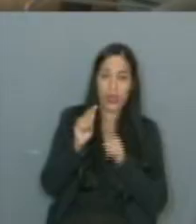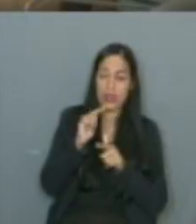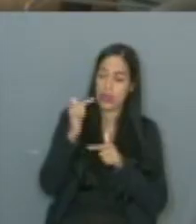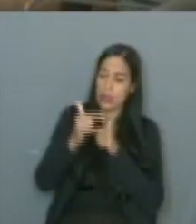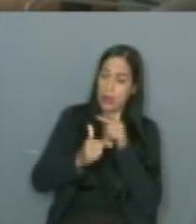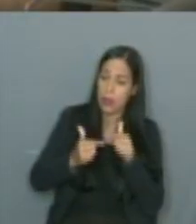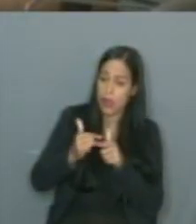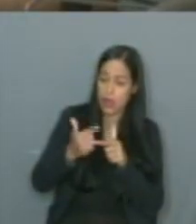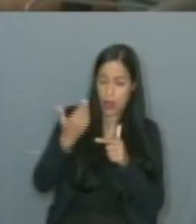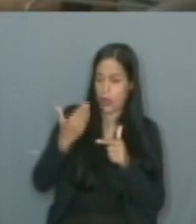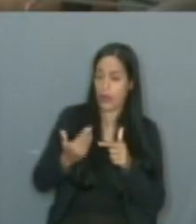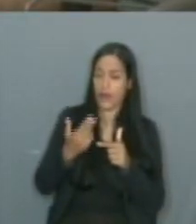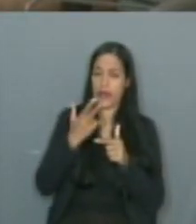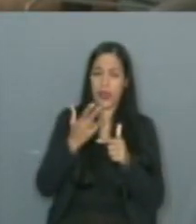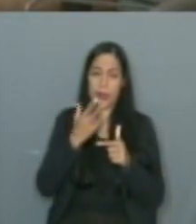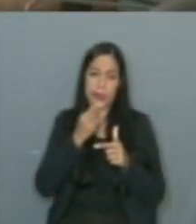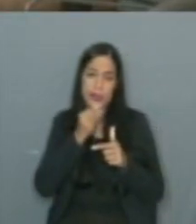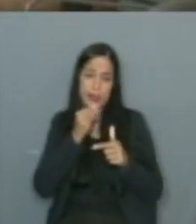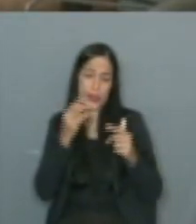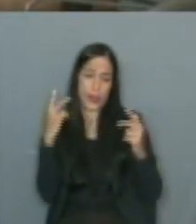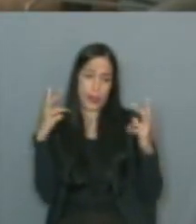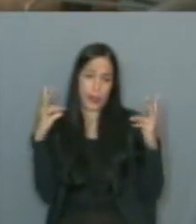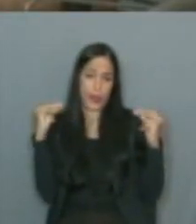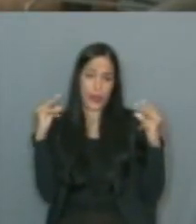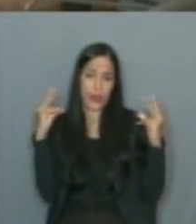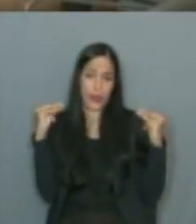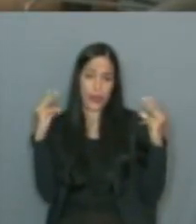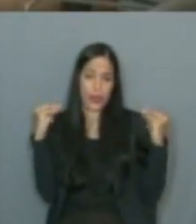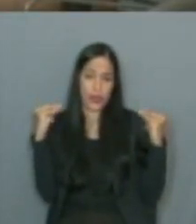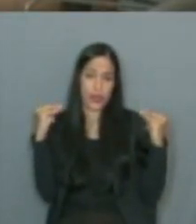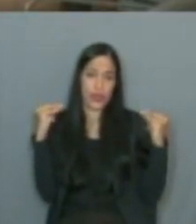só como motorista de